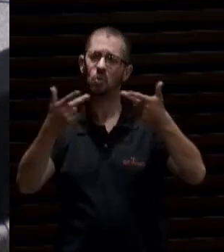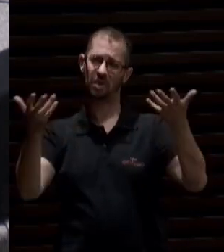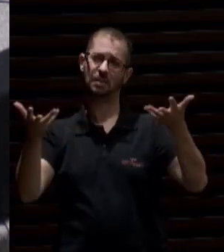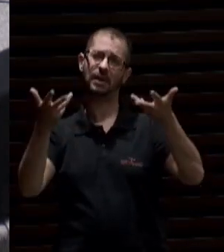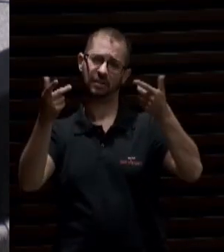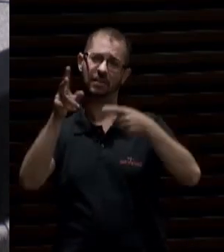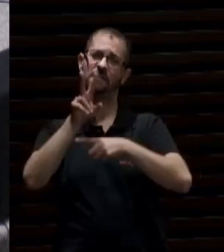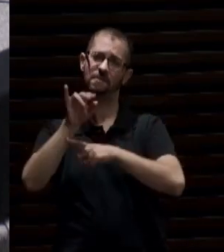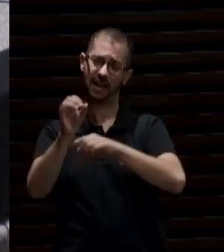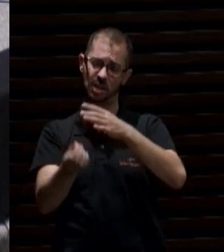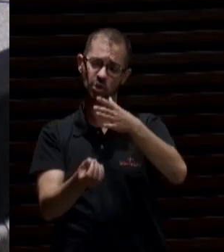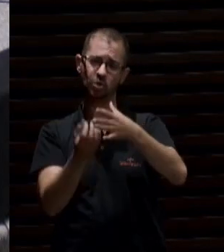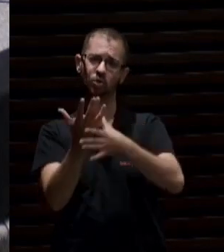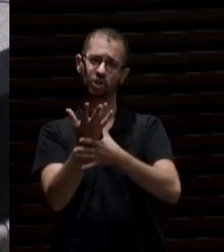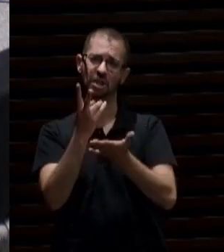dor, do sofrimento.